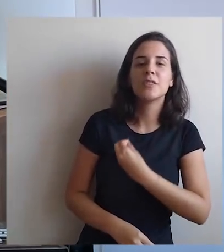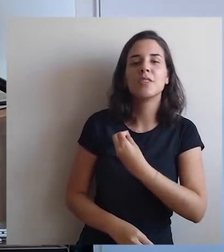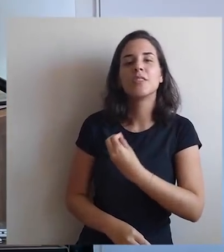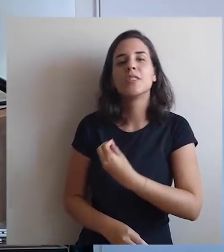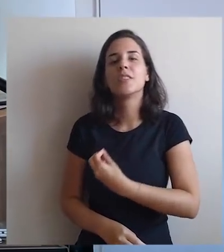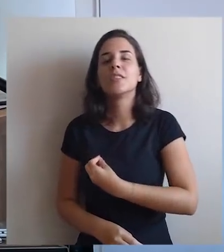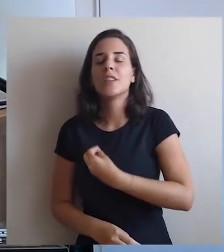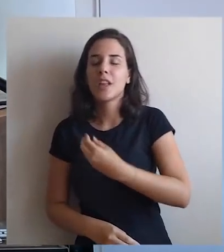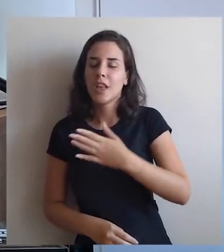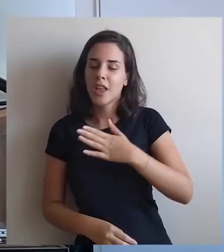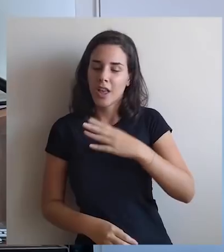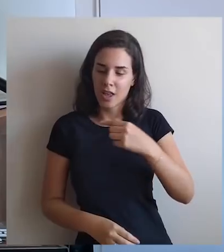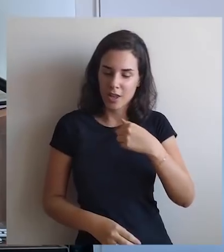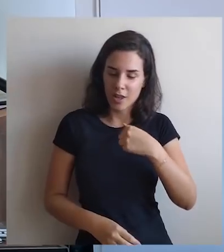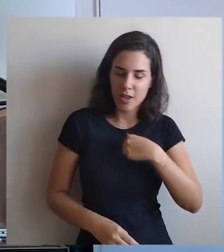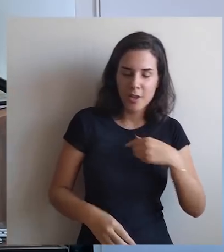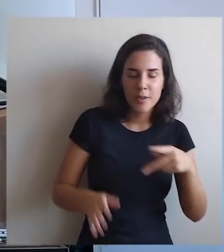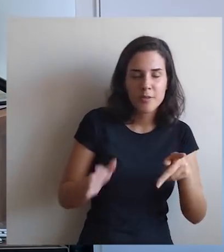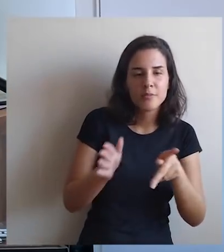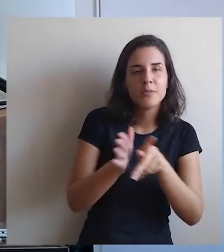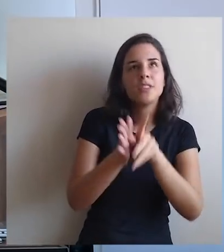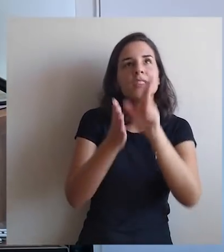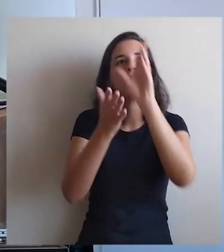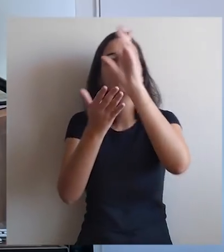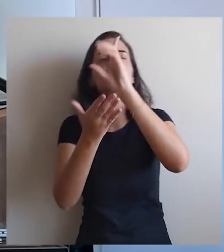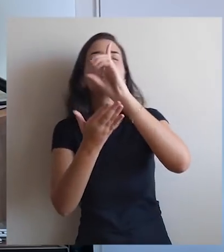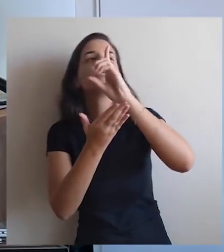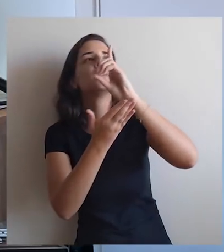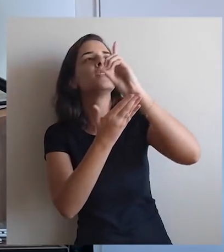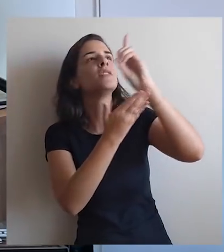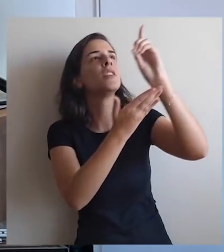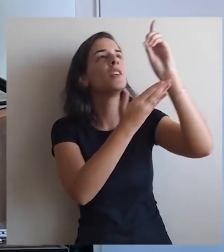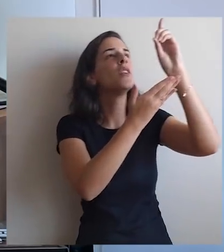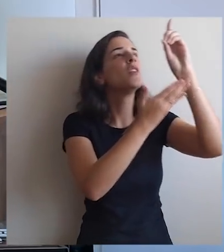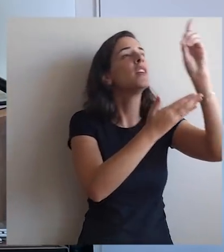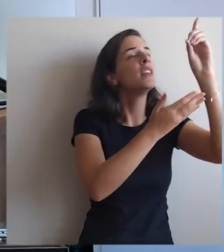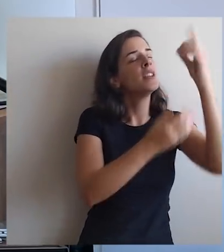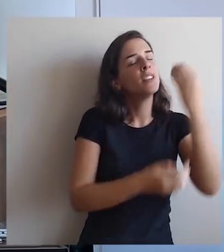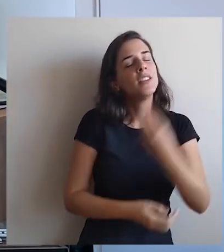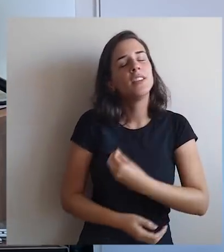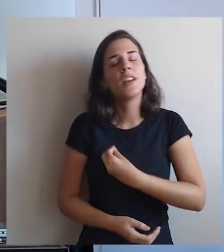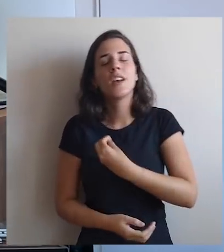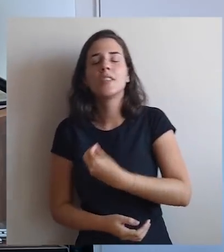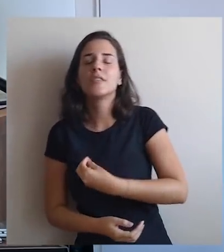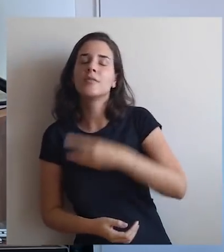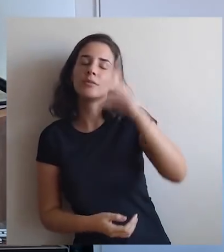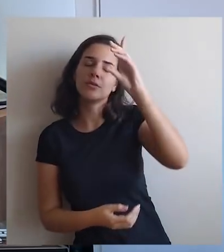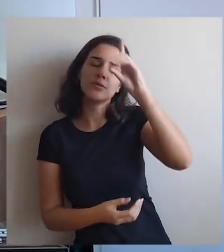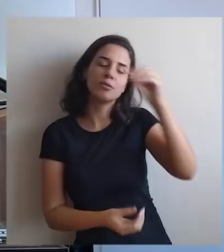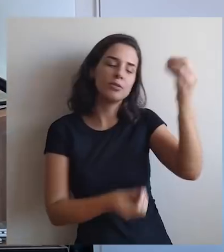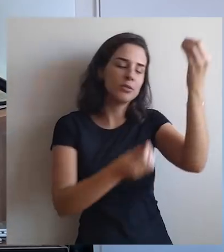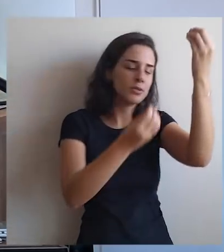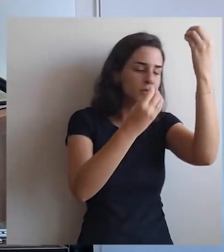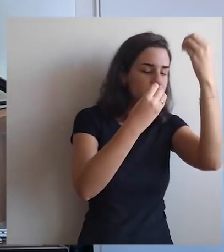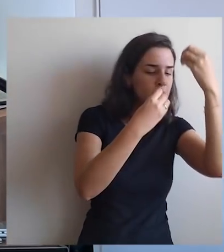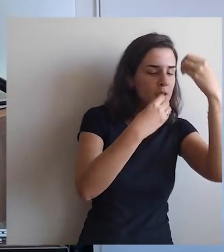satisfaz. Eu sou dele a vida que ele